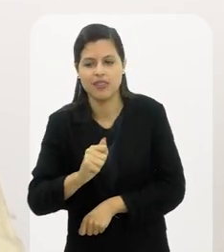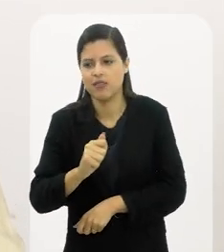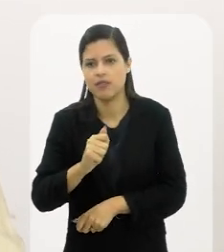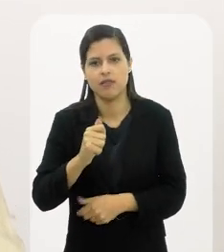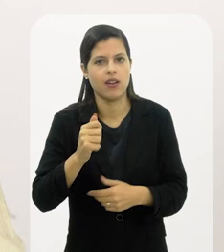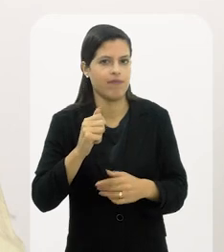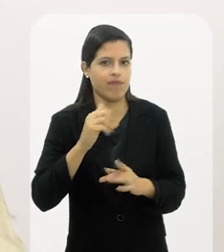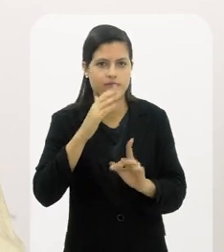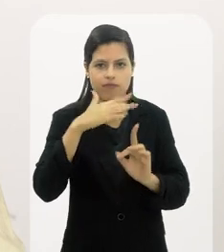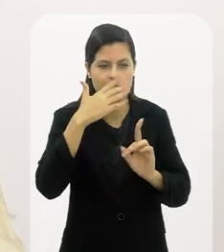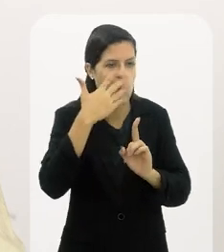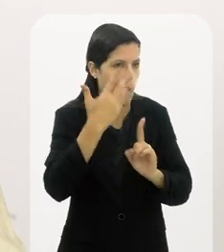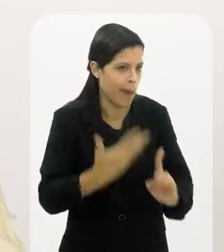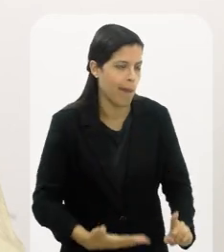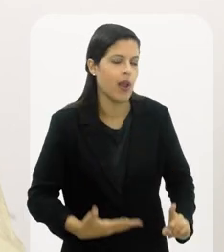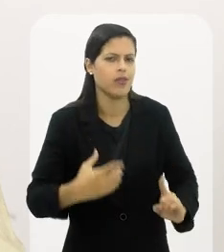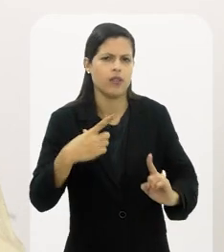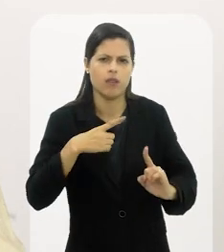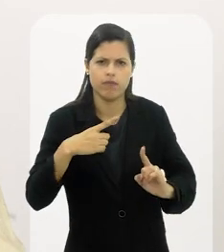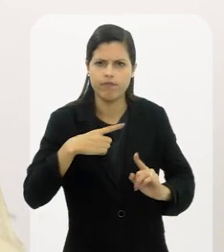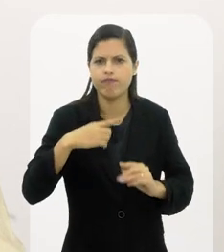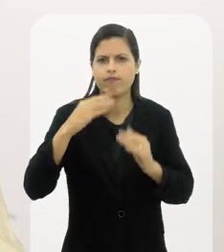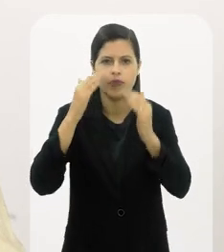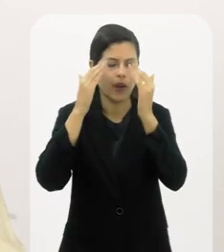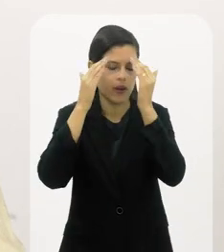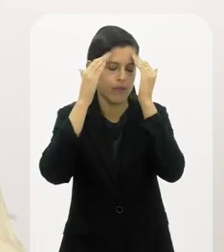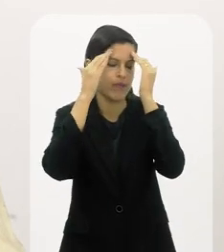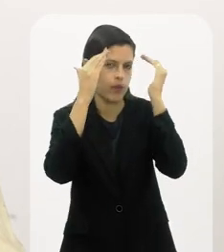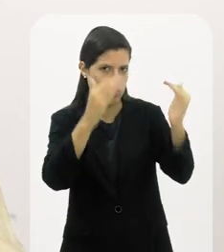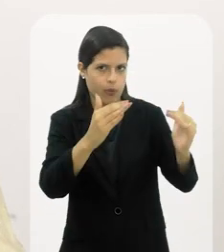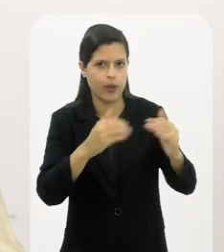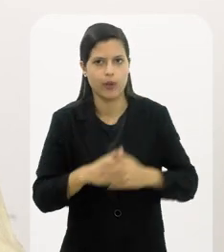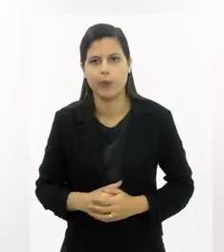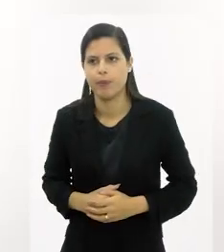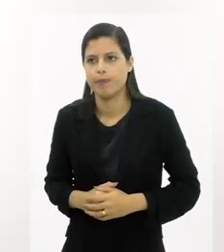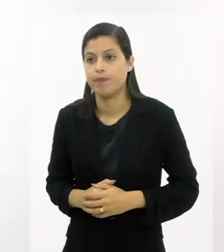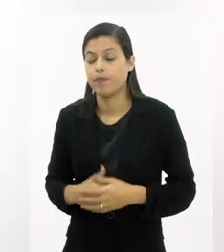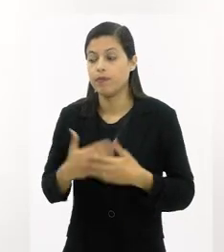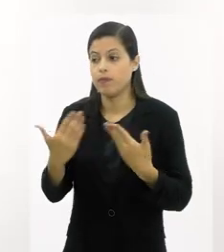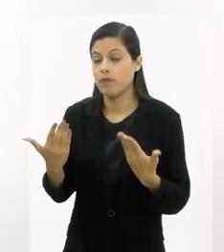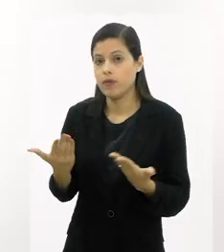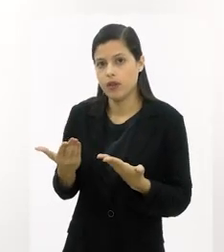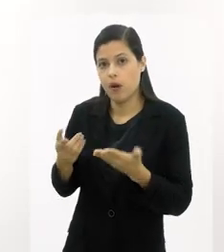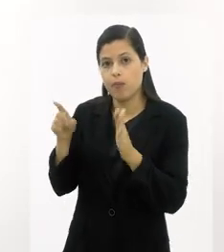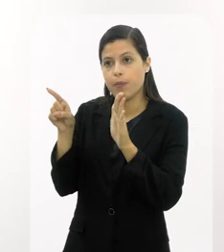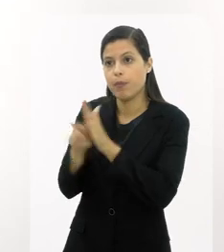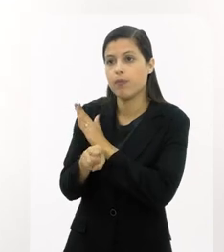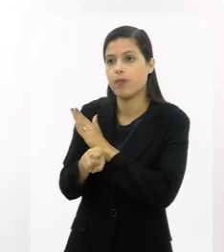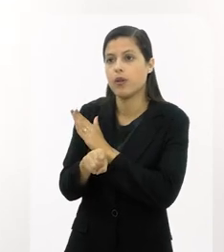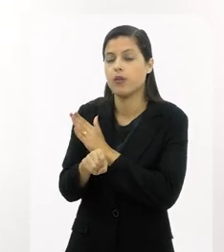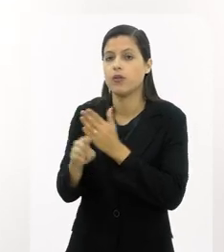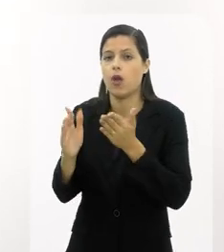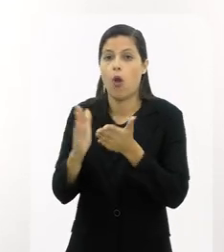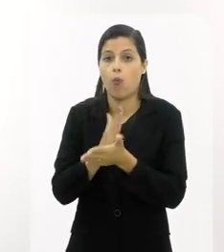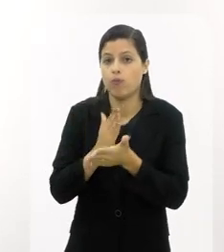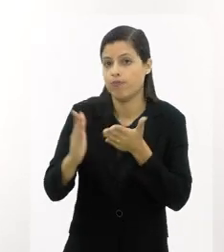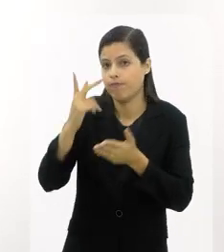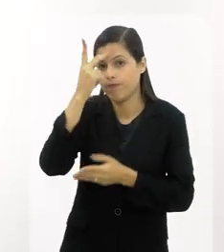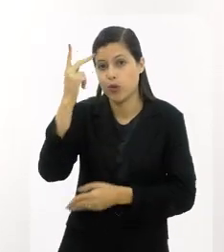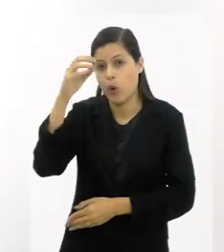cumprimentam, eles conhecem, muito respeito, sempre. Então agora a pergunta que não quer calar. Para